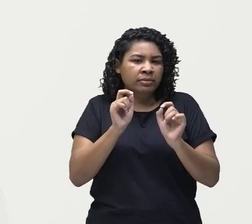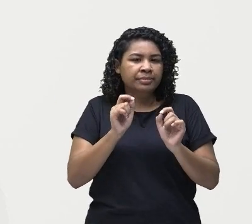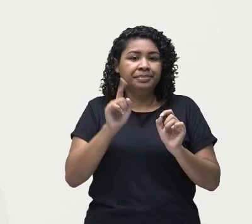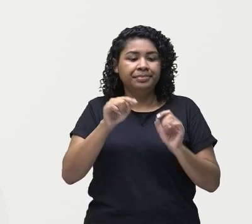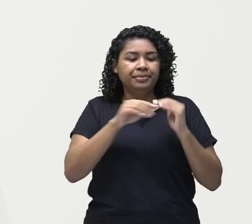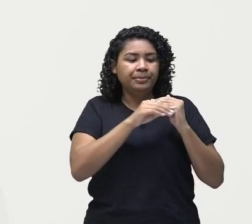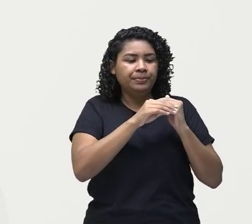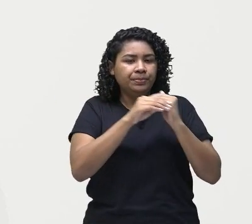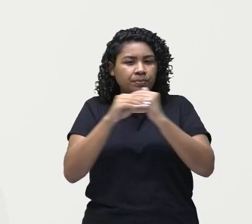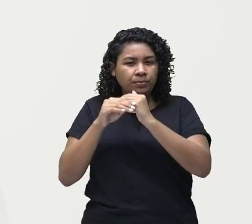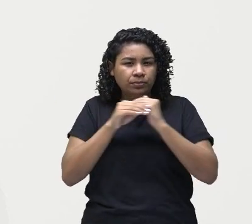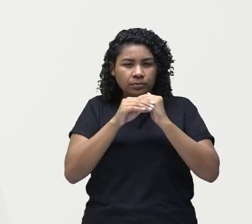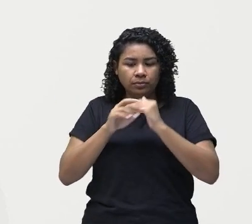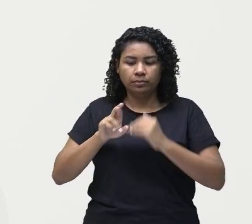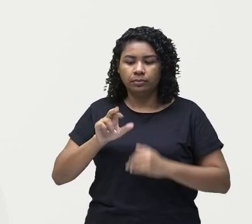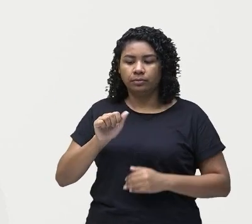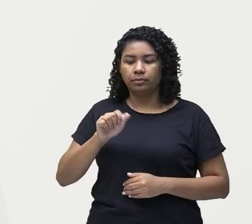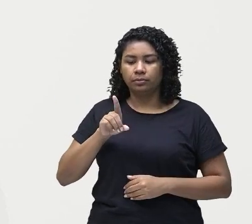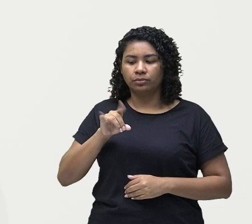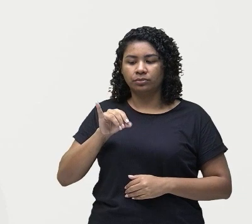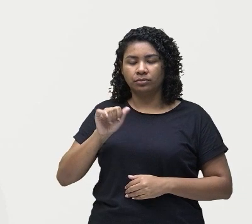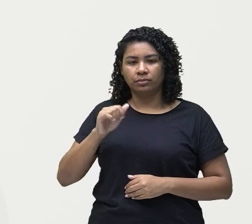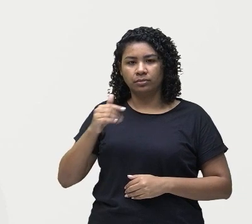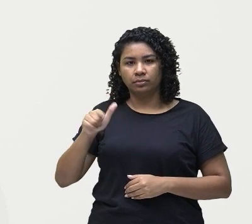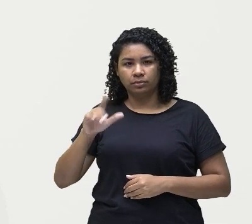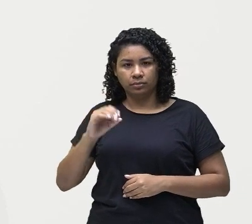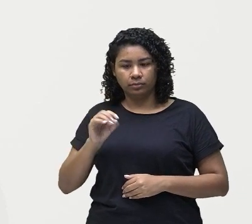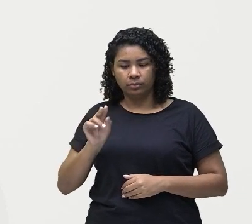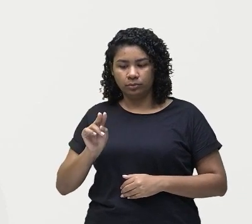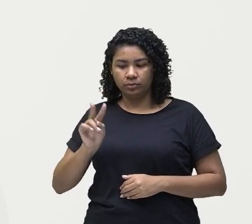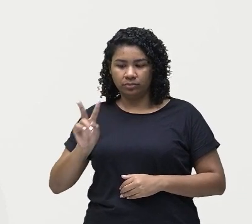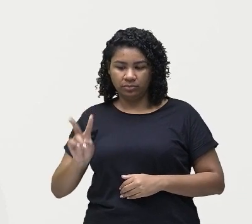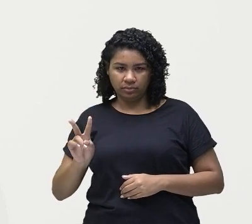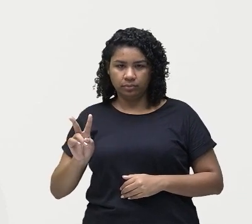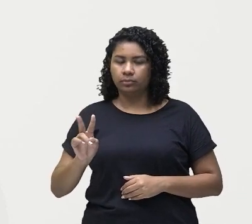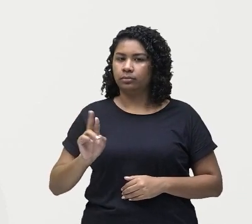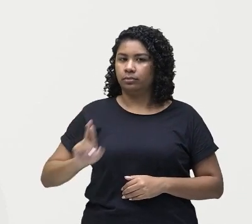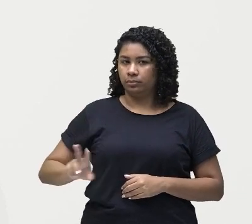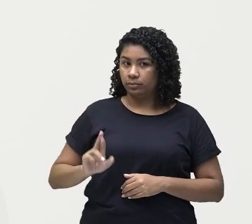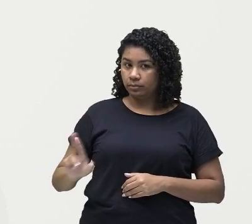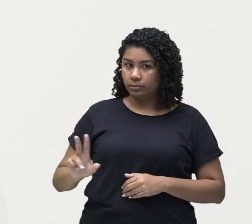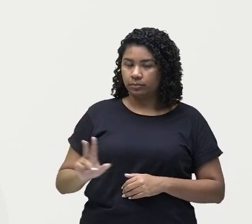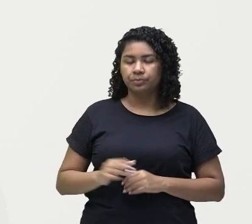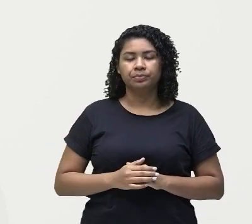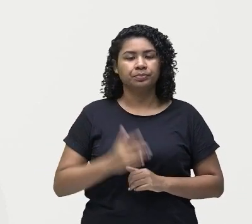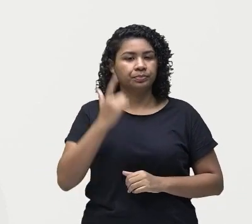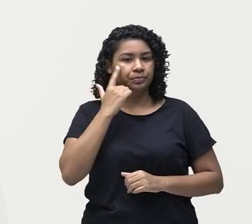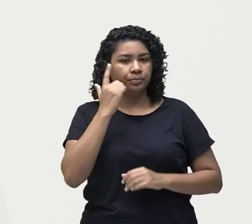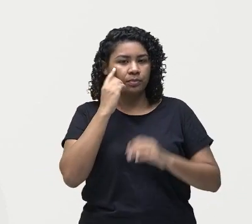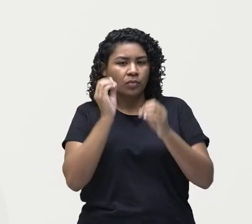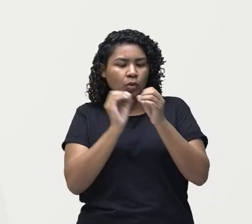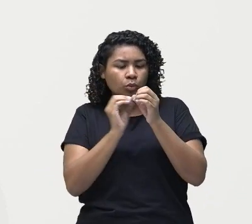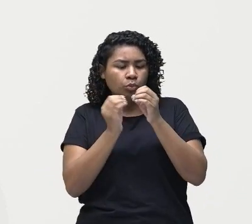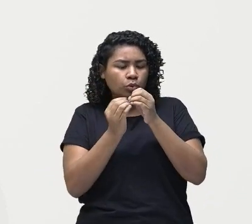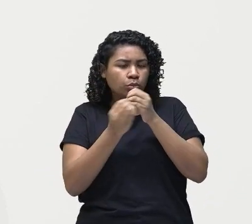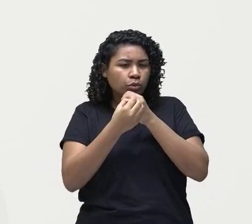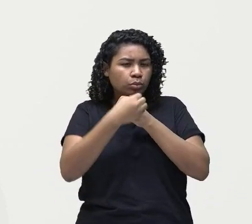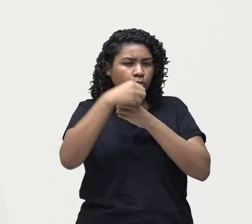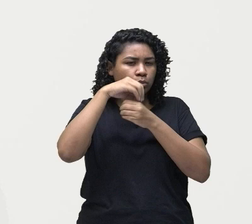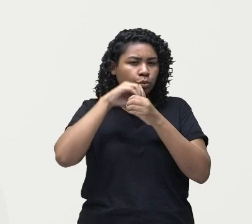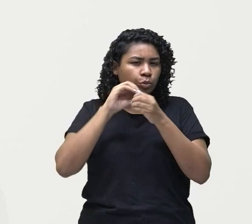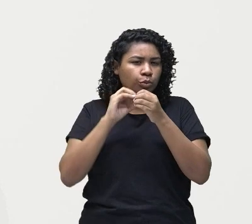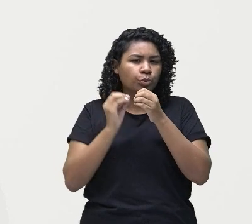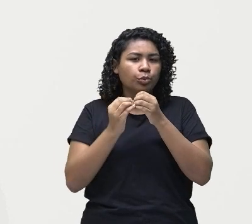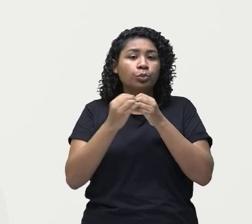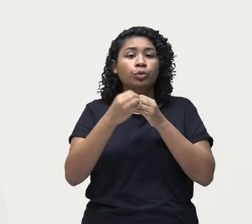à radiação UV. A formação das moléculas desse gás ocorre por meio da decomposição